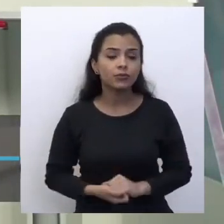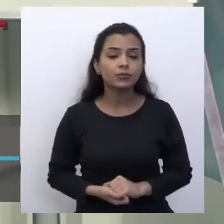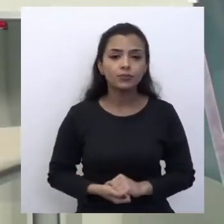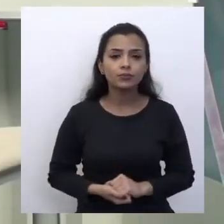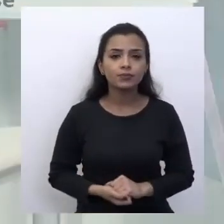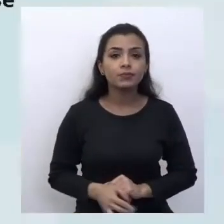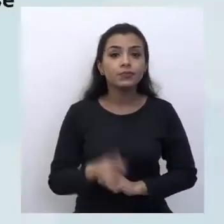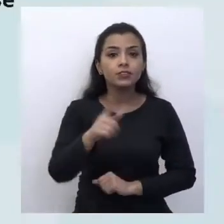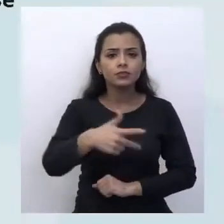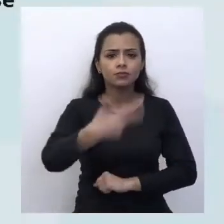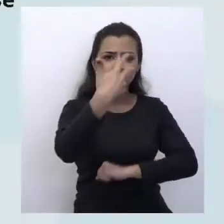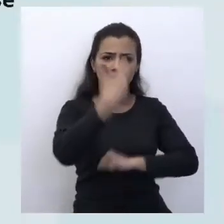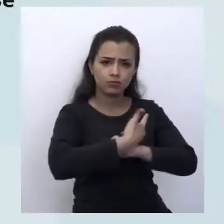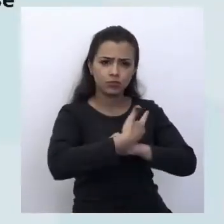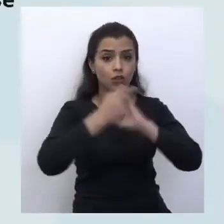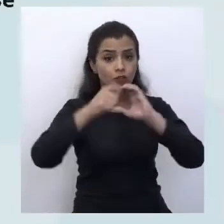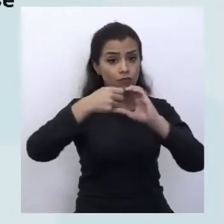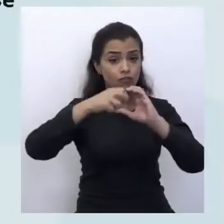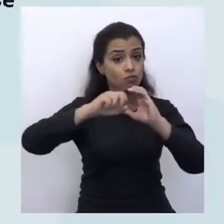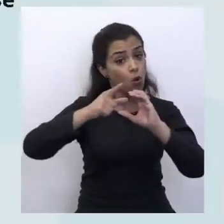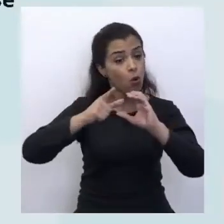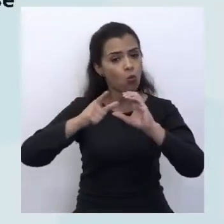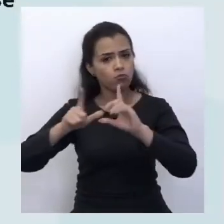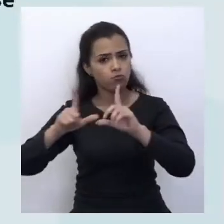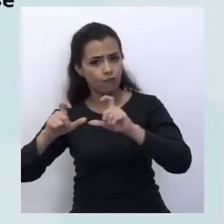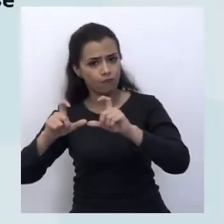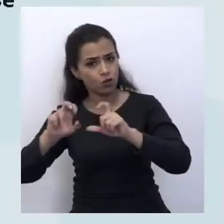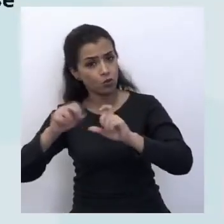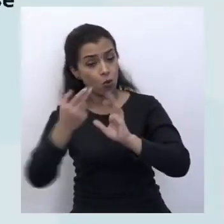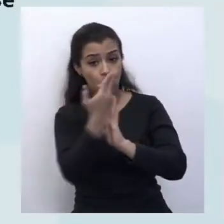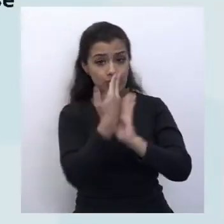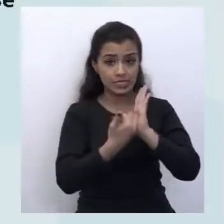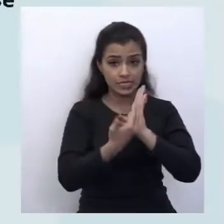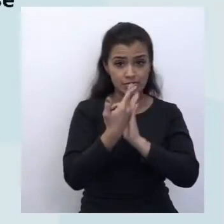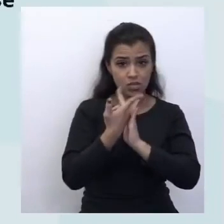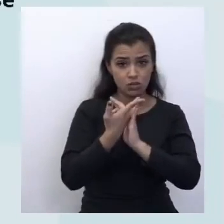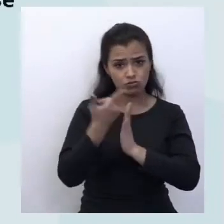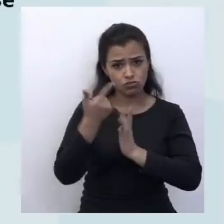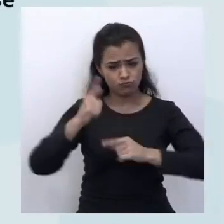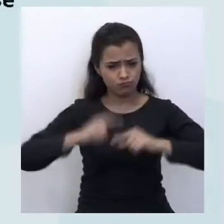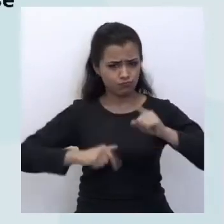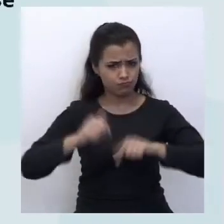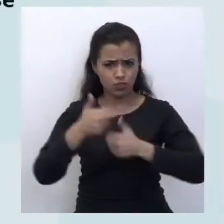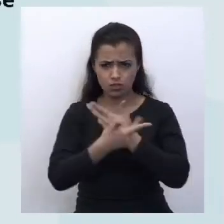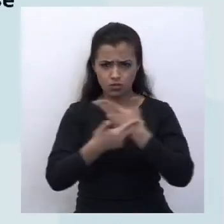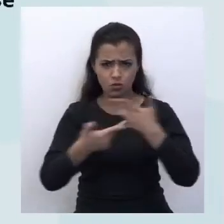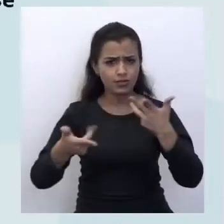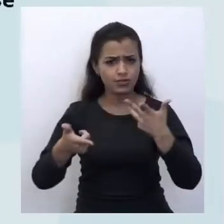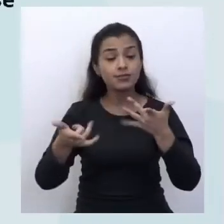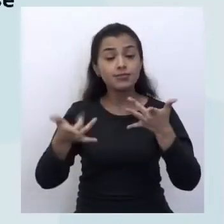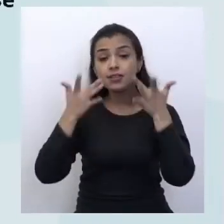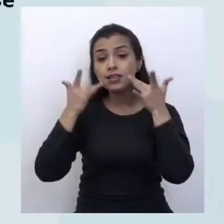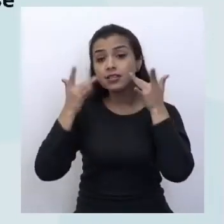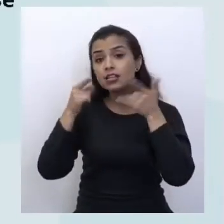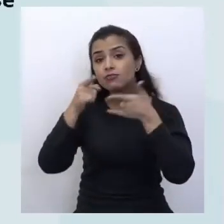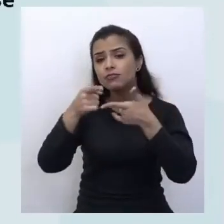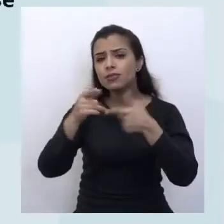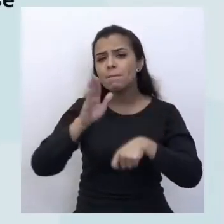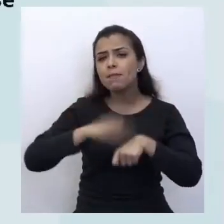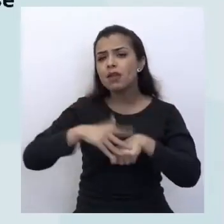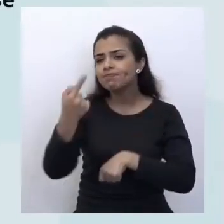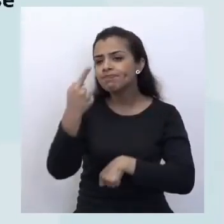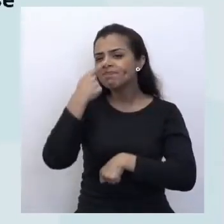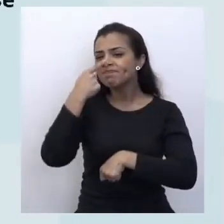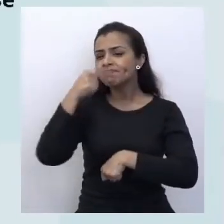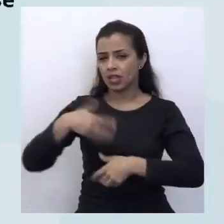um vídeo, uma foto ou um desenho de elementos teatrais com os quais você mais se identificou nessa aula.